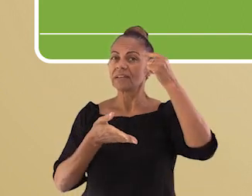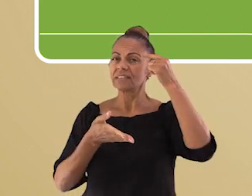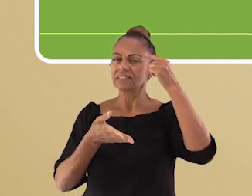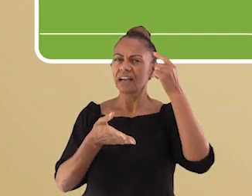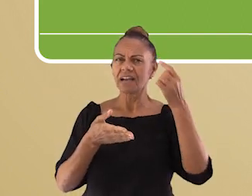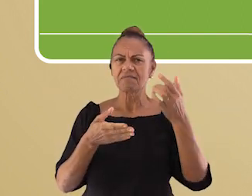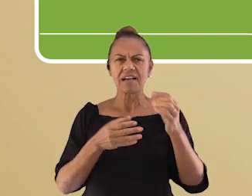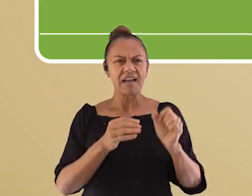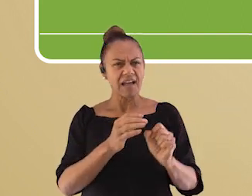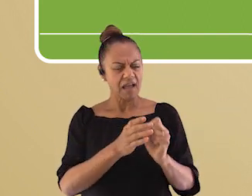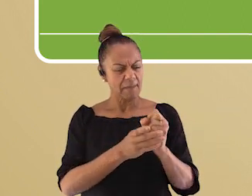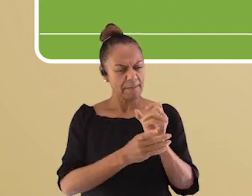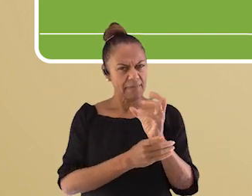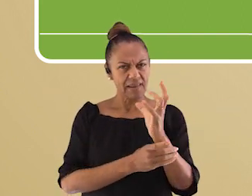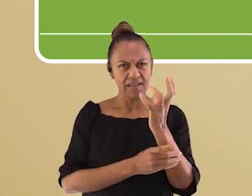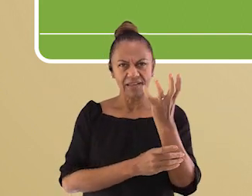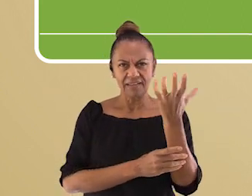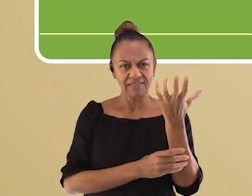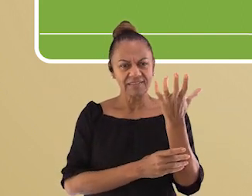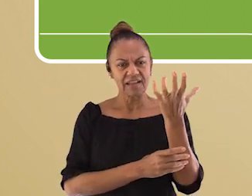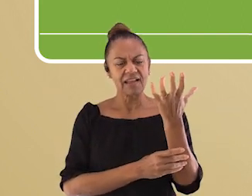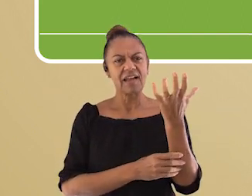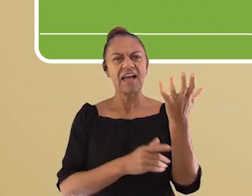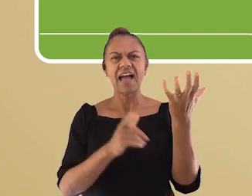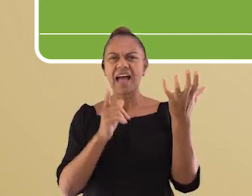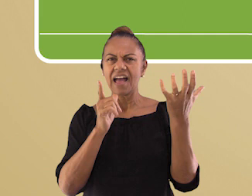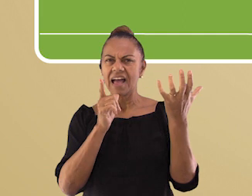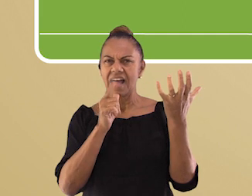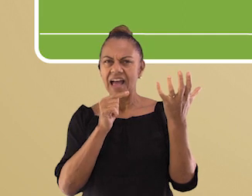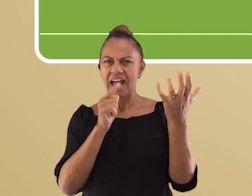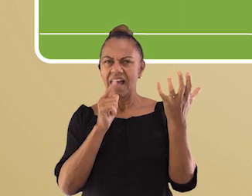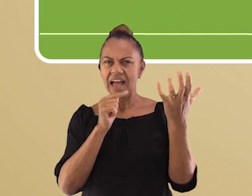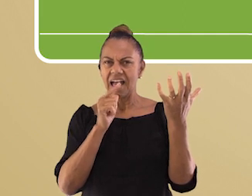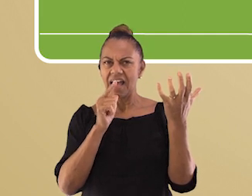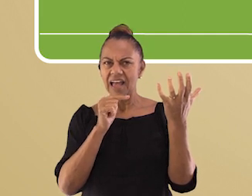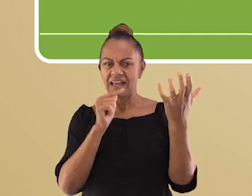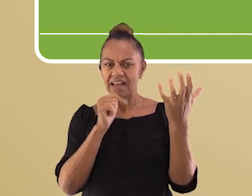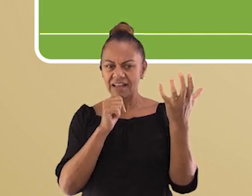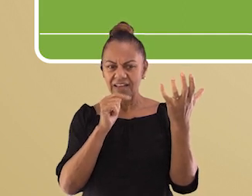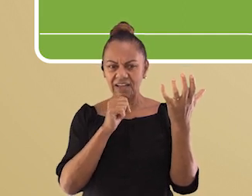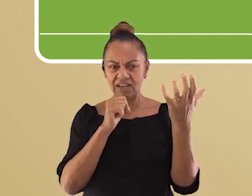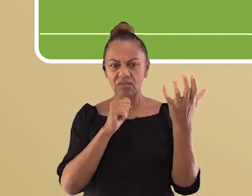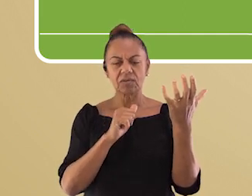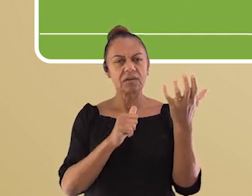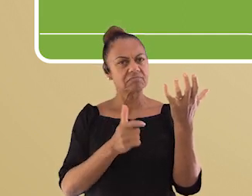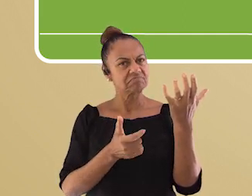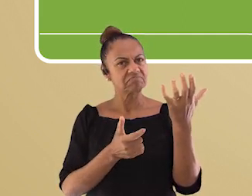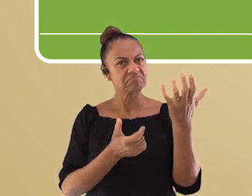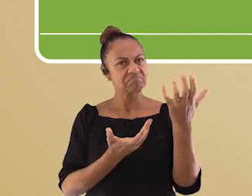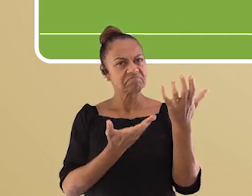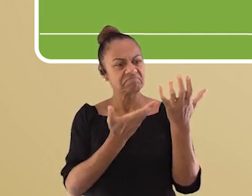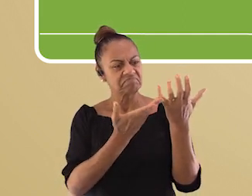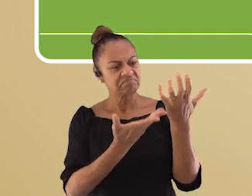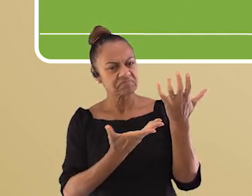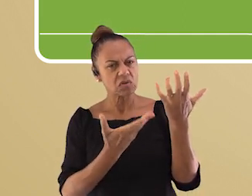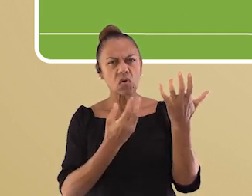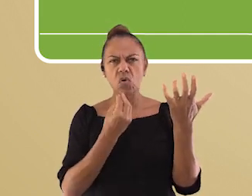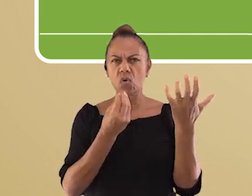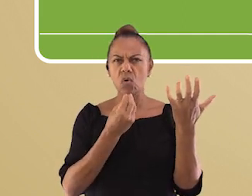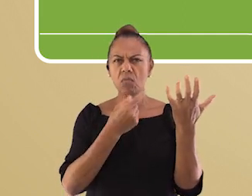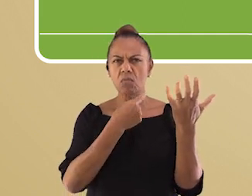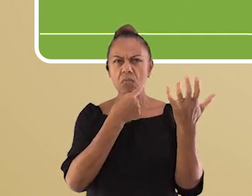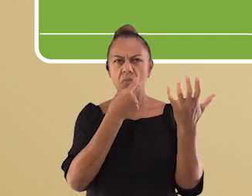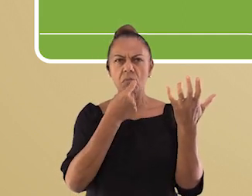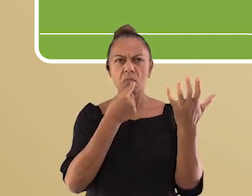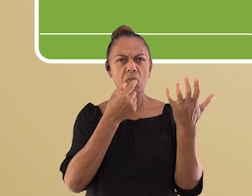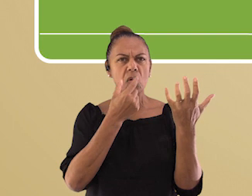planta consegue beber essa água presente por todo o planeta? Já que ela não apresenta nem boca e